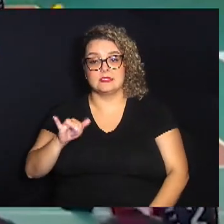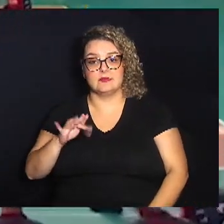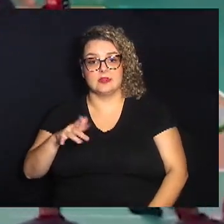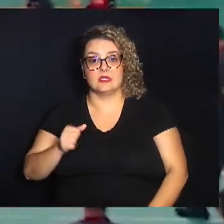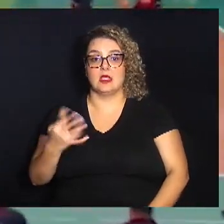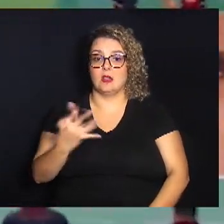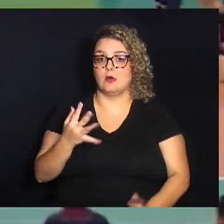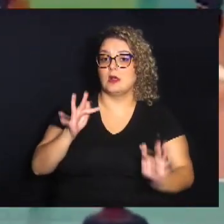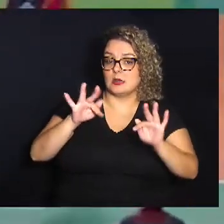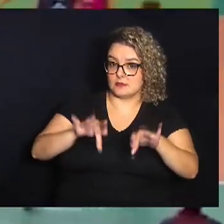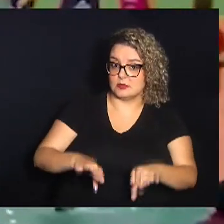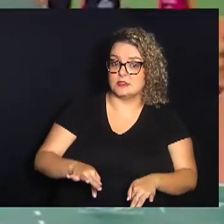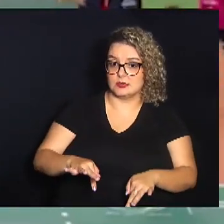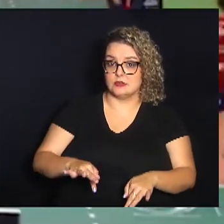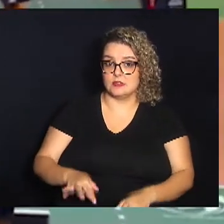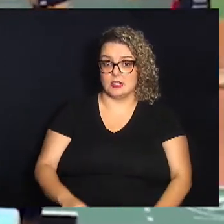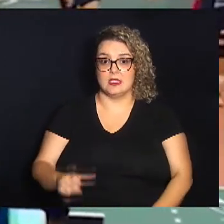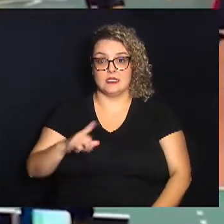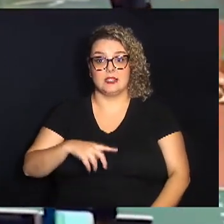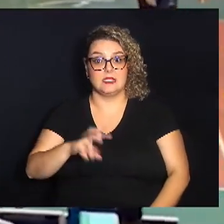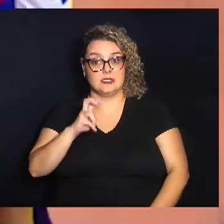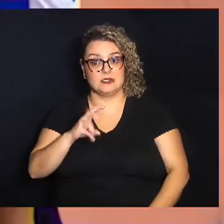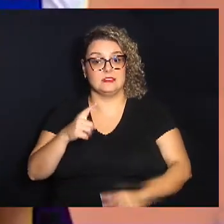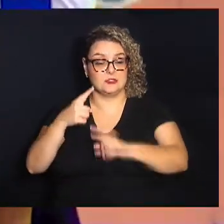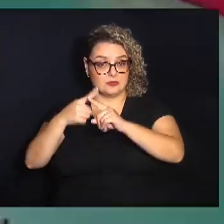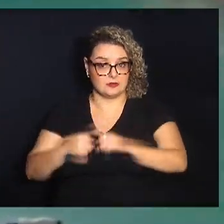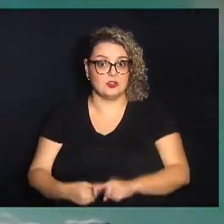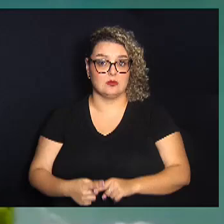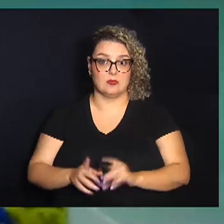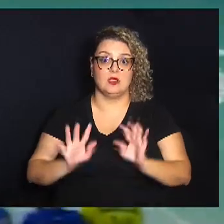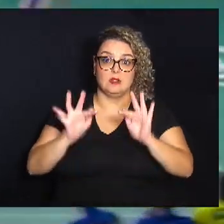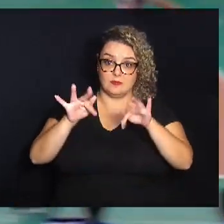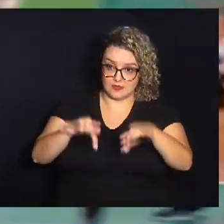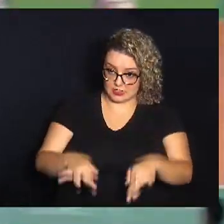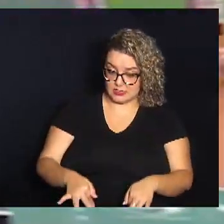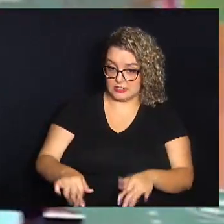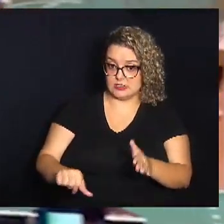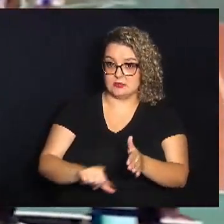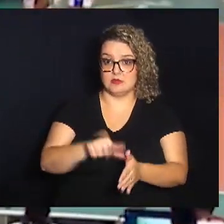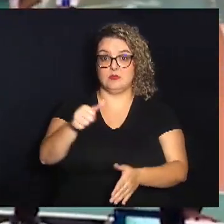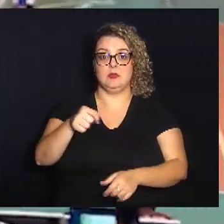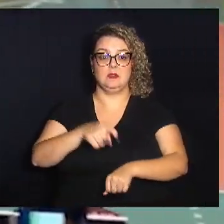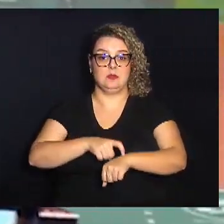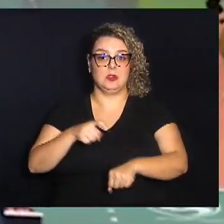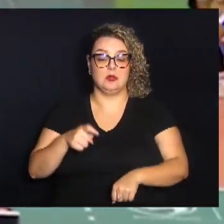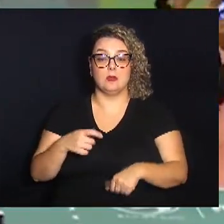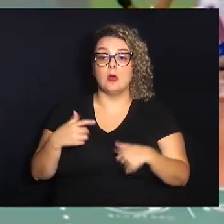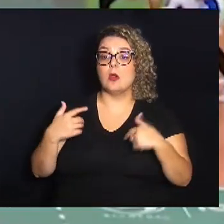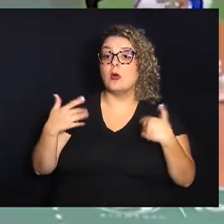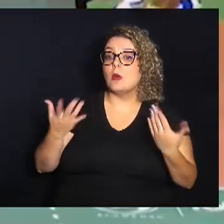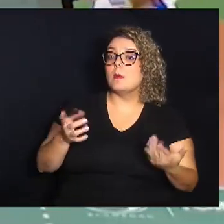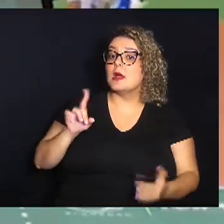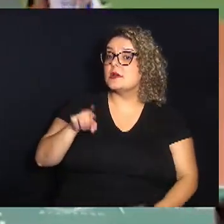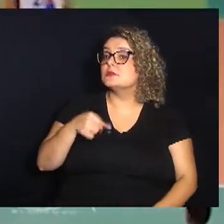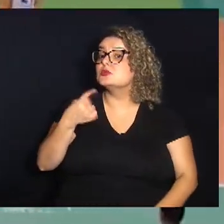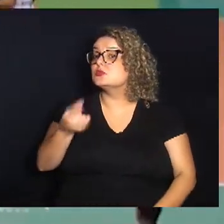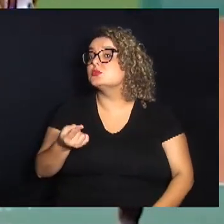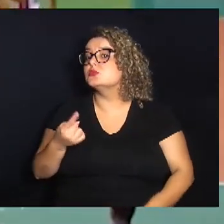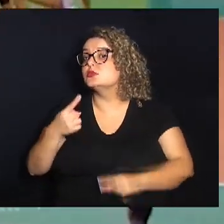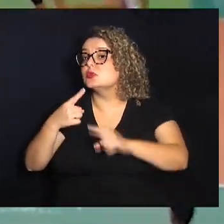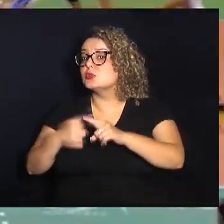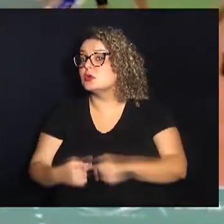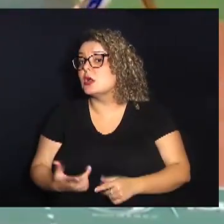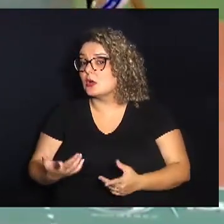final. Restam 5 rodadas para o término desta primeira fase. Só que o próximo jogo é